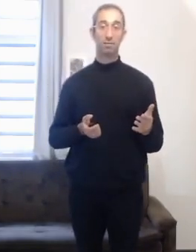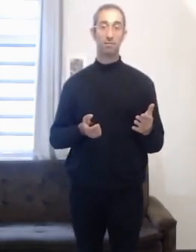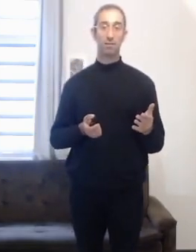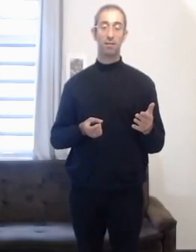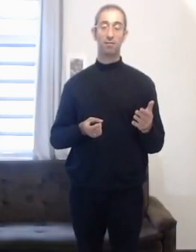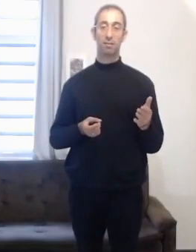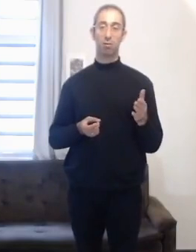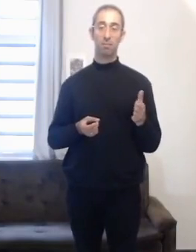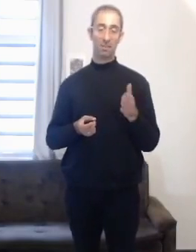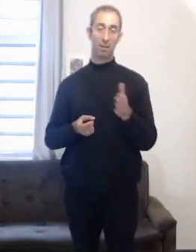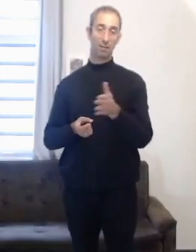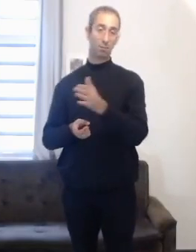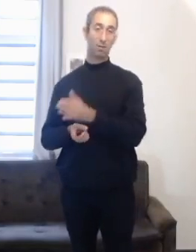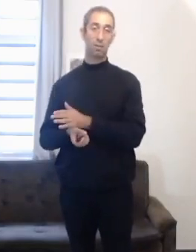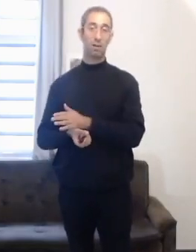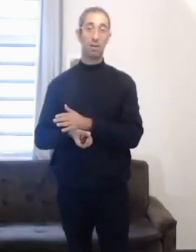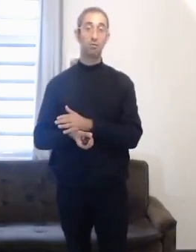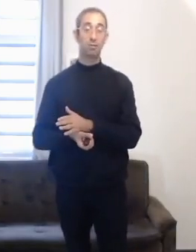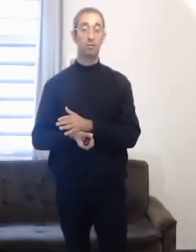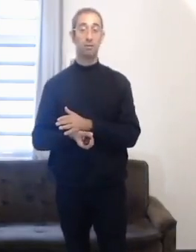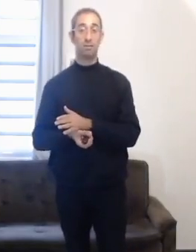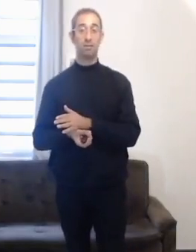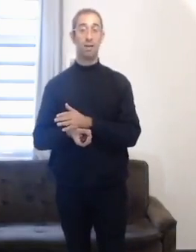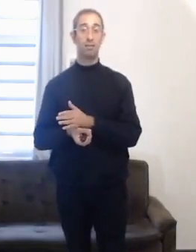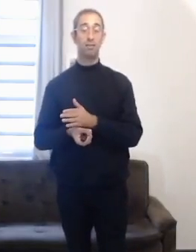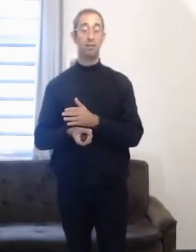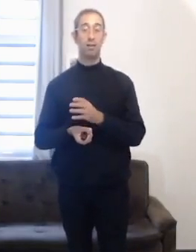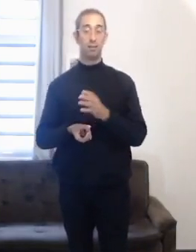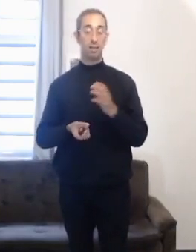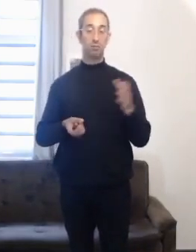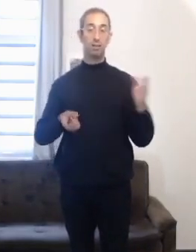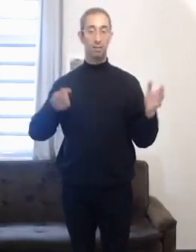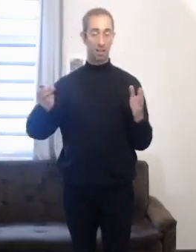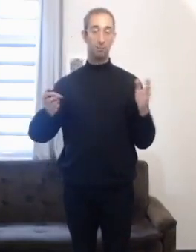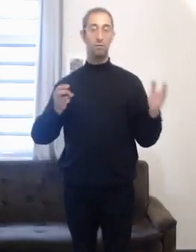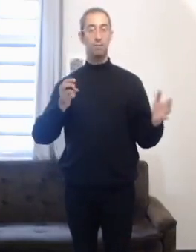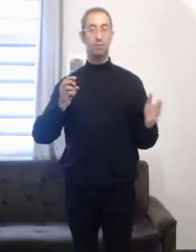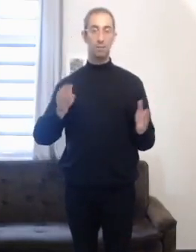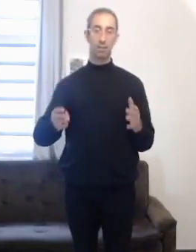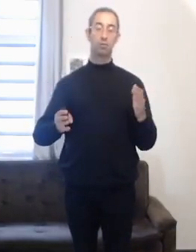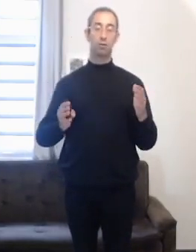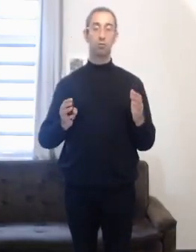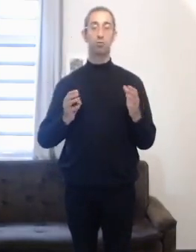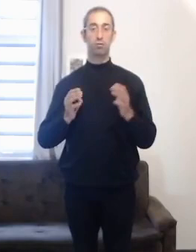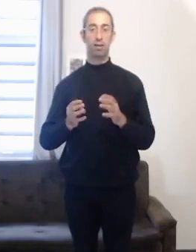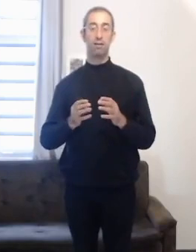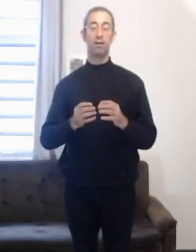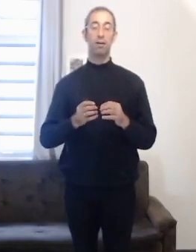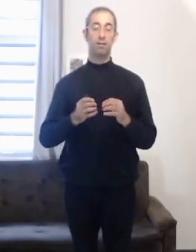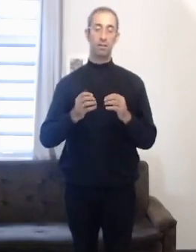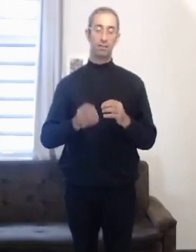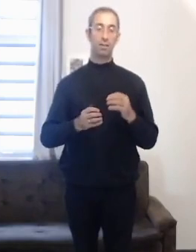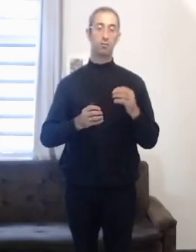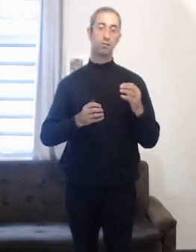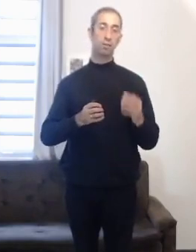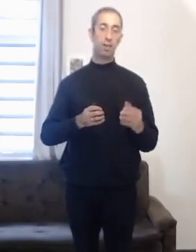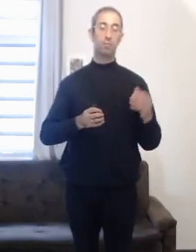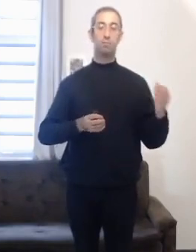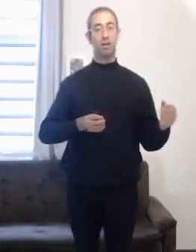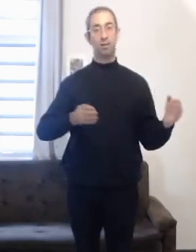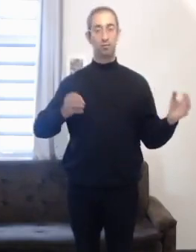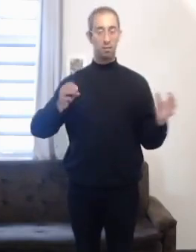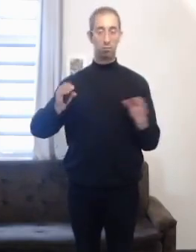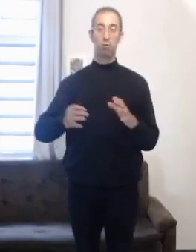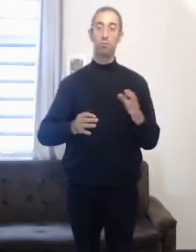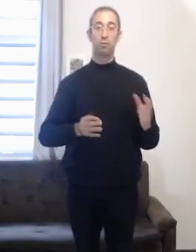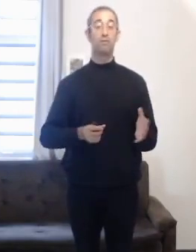vocês, né? Vocês já começaram a fazer o planejamento na semana passada. Dentro desse tempo que vocês têm, dos recursos, né, financeiros, de